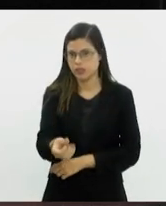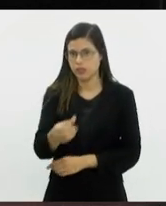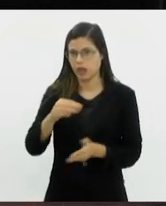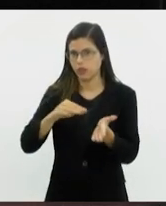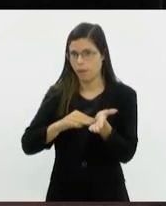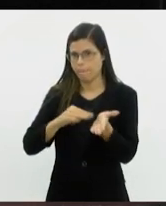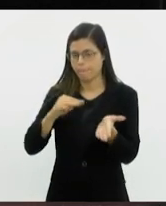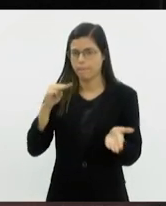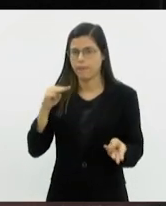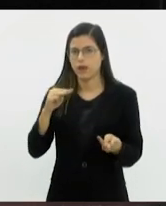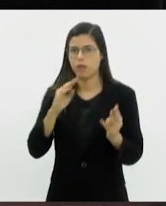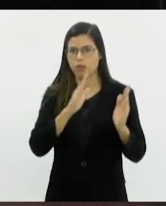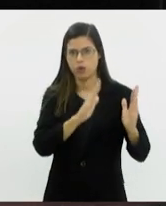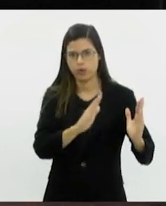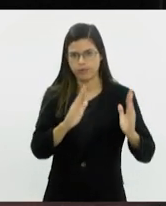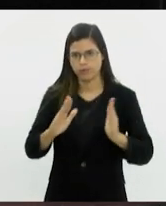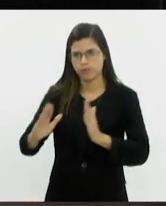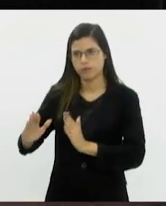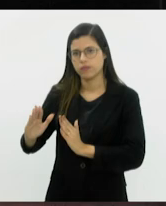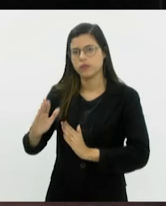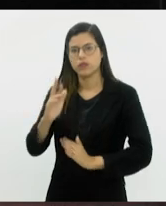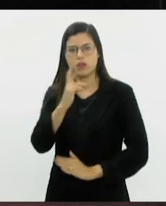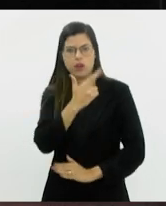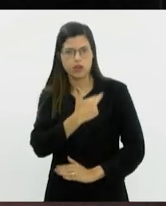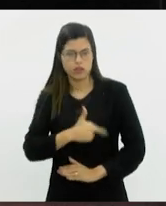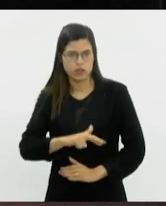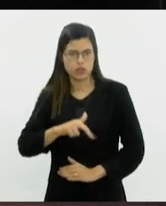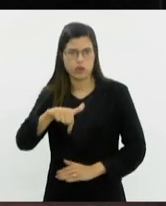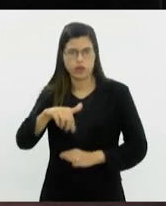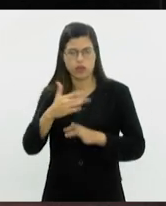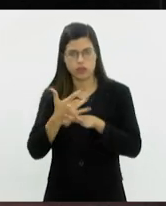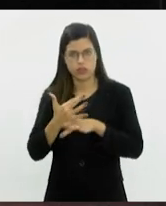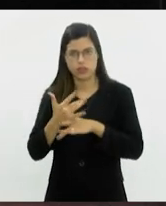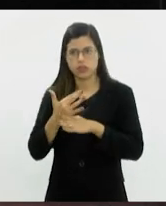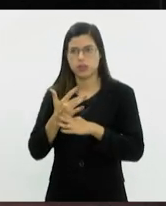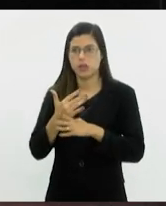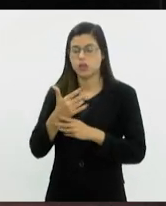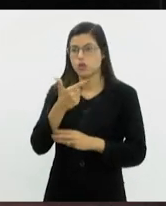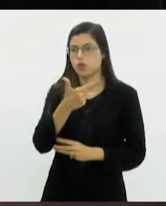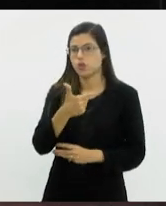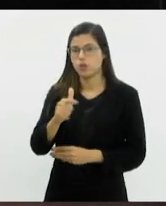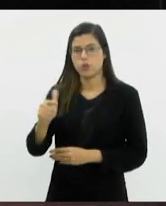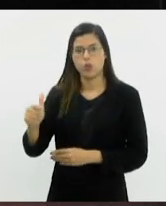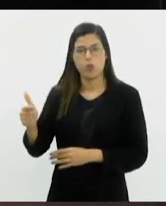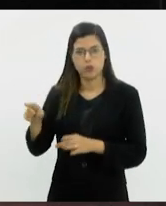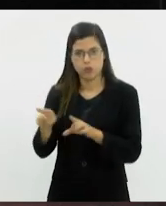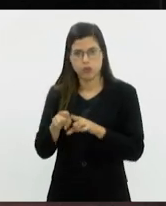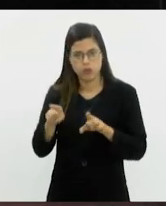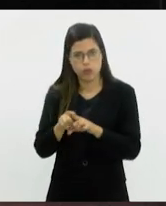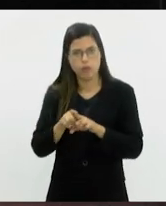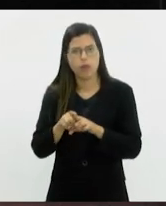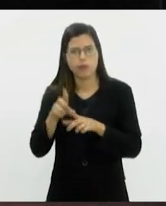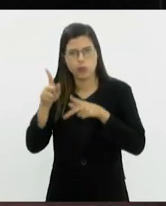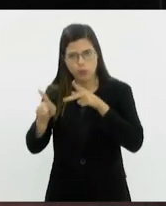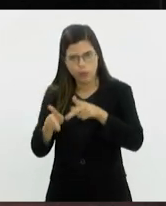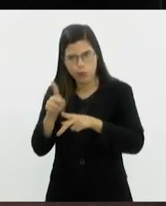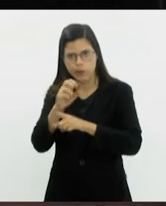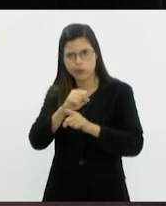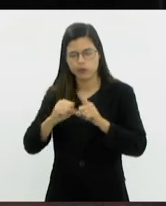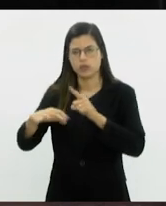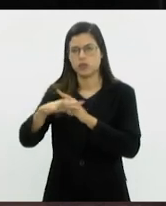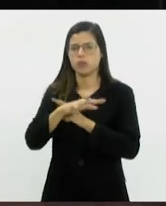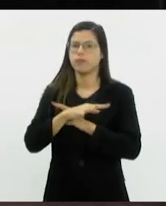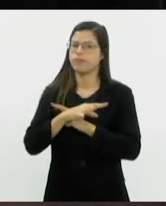membros de segmentos religiosos no nosso município, mais outros componentes da sociedade civil, para que